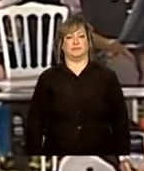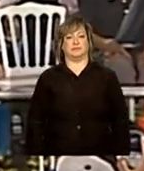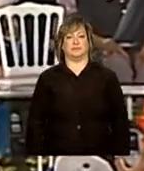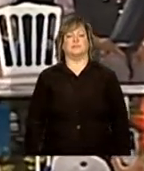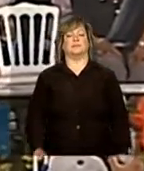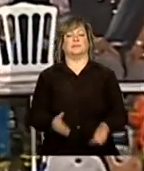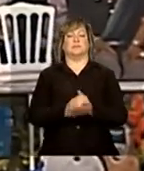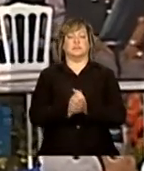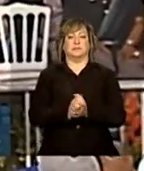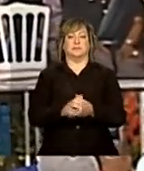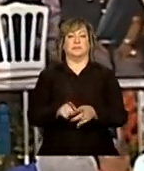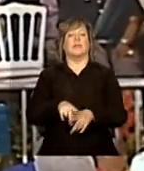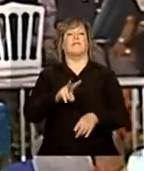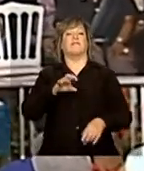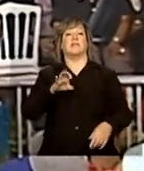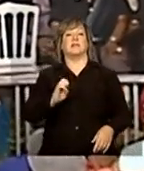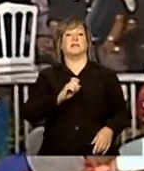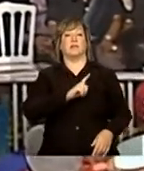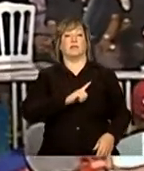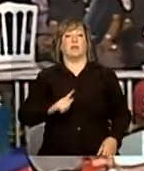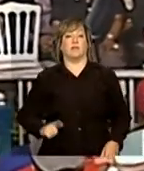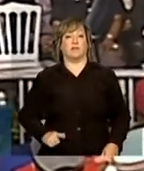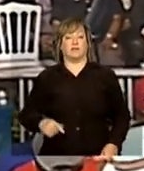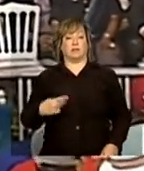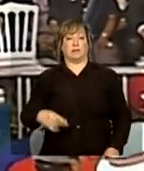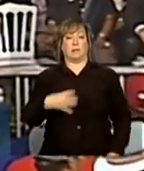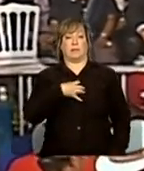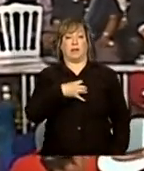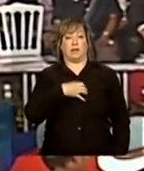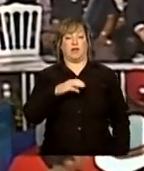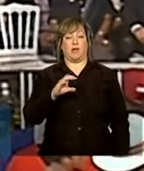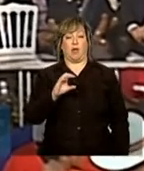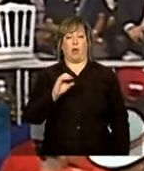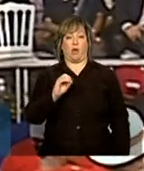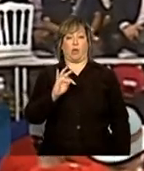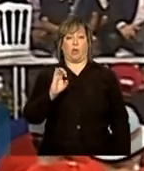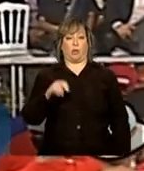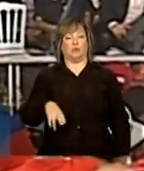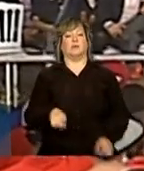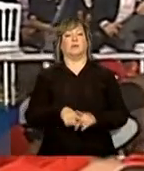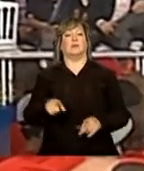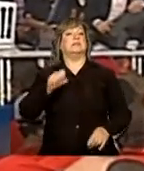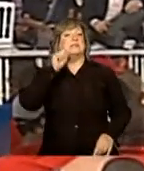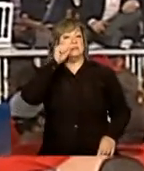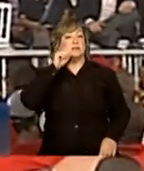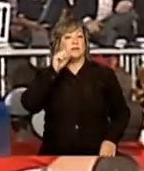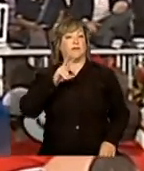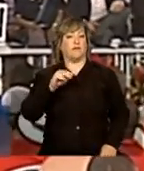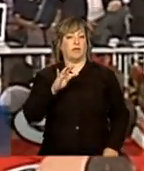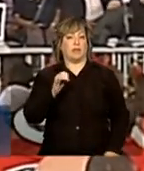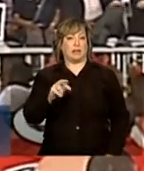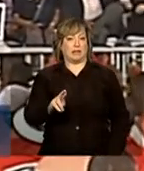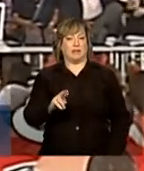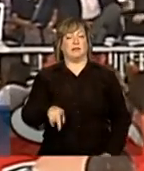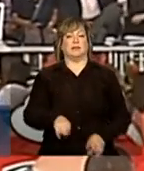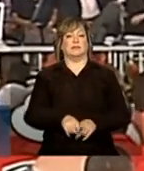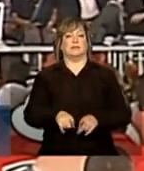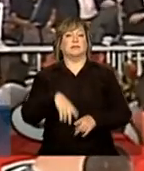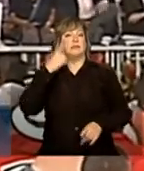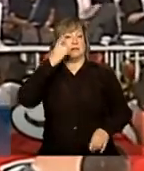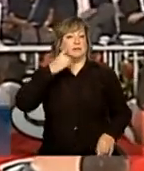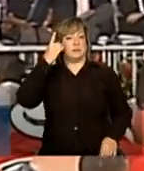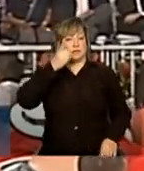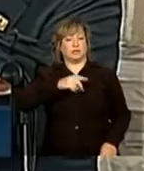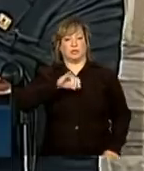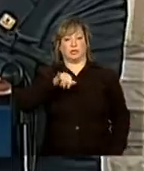excelentíssimo senhor vice-governador do Estado da Bahia, Otto Alencar, senador Walter Pinheiro, deputados federais José